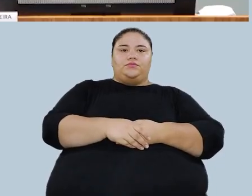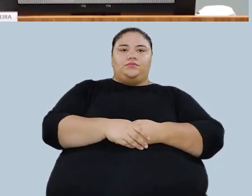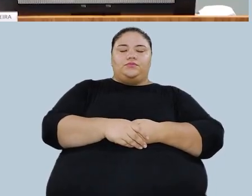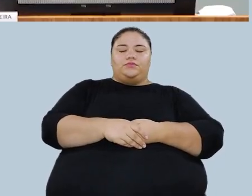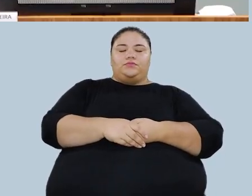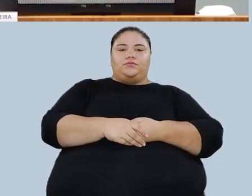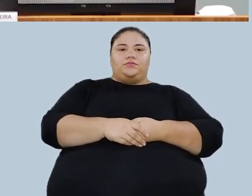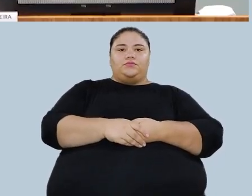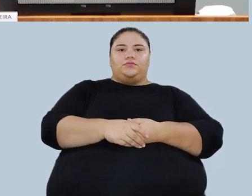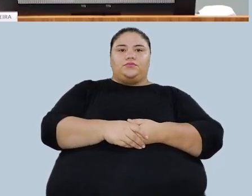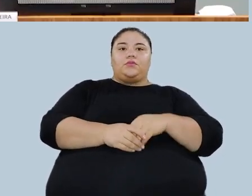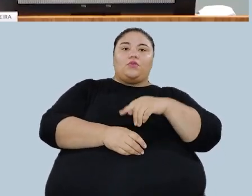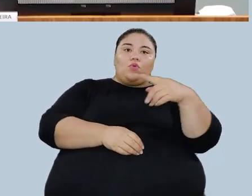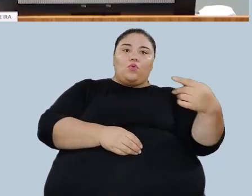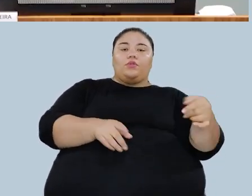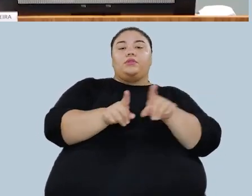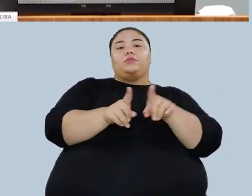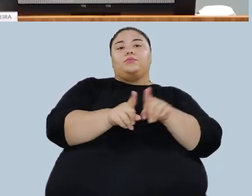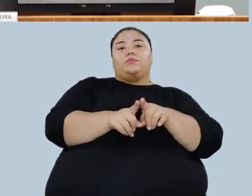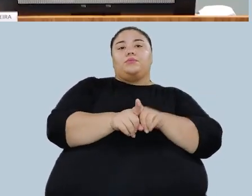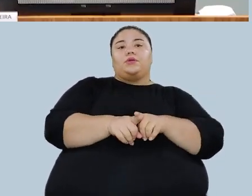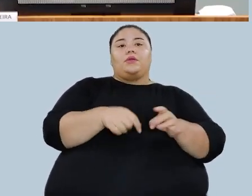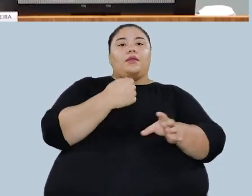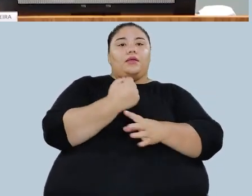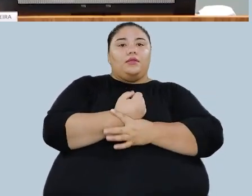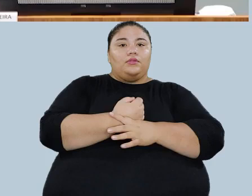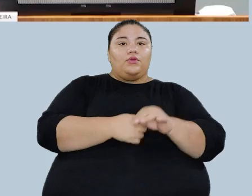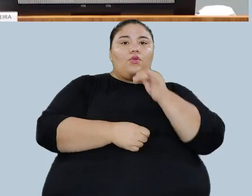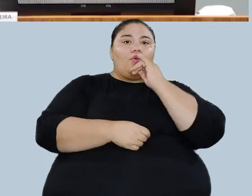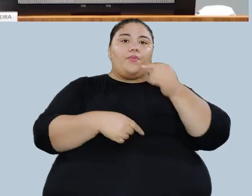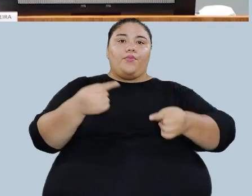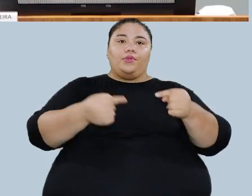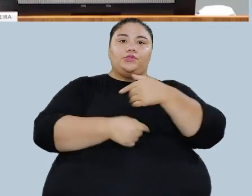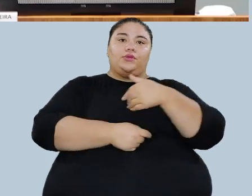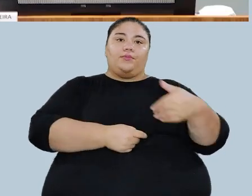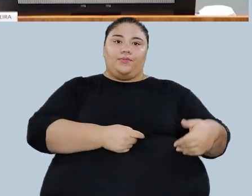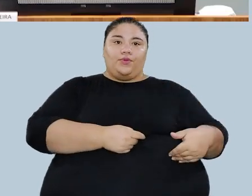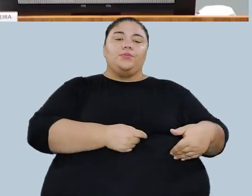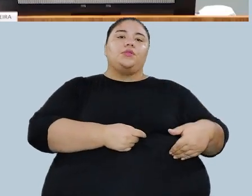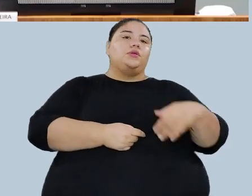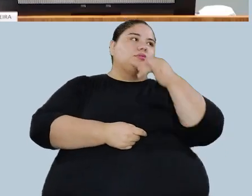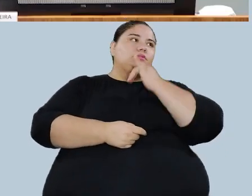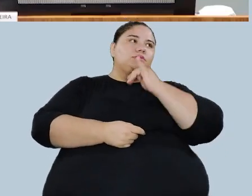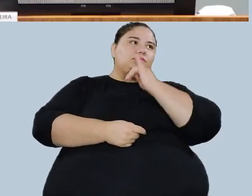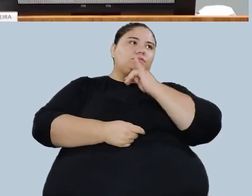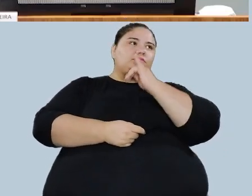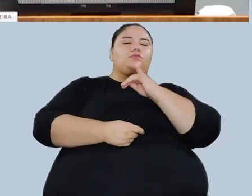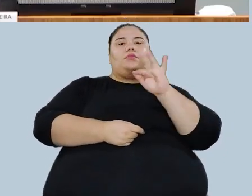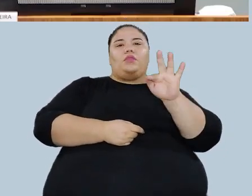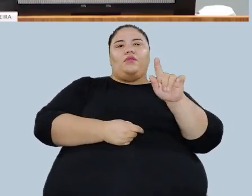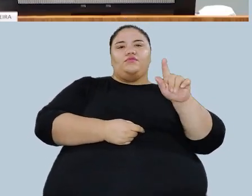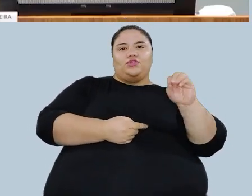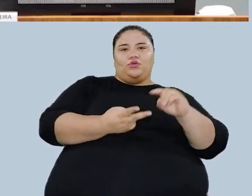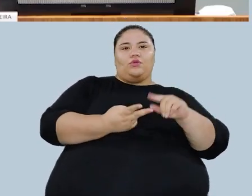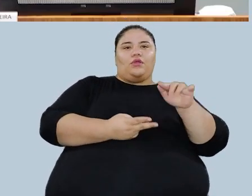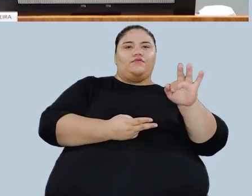as demais hipóteses de fundos públicos garantidores ou executores de políticas públicas, como